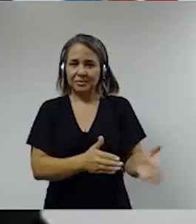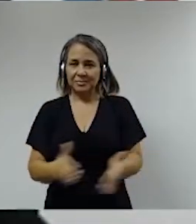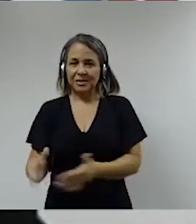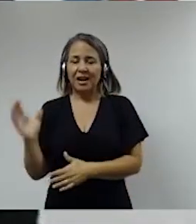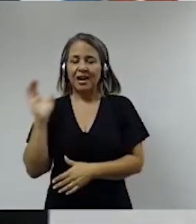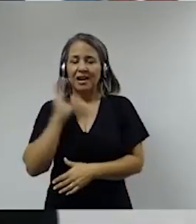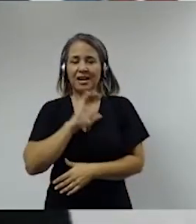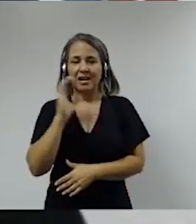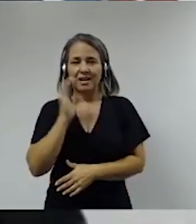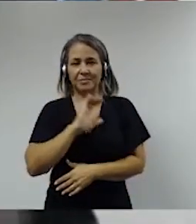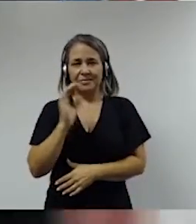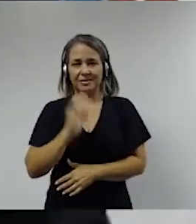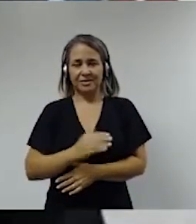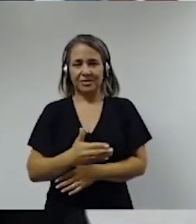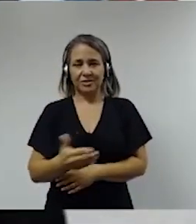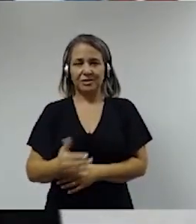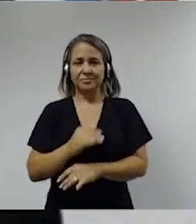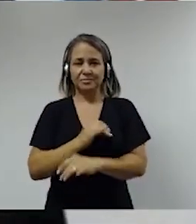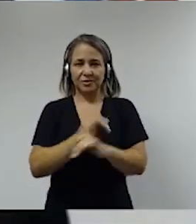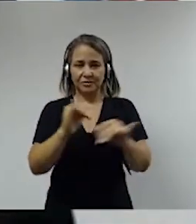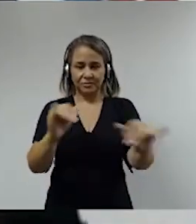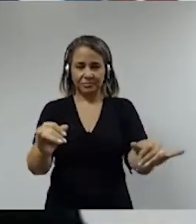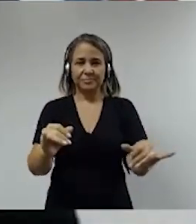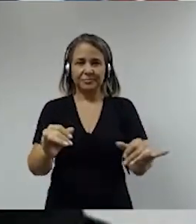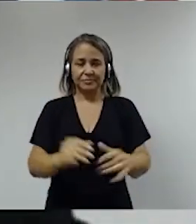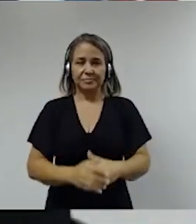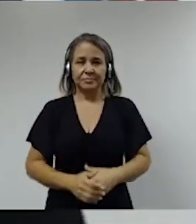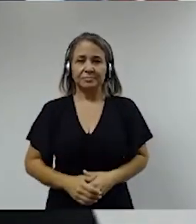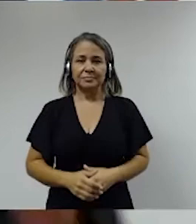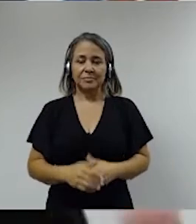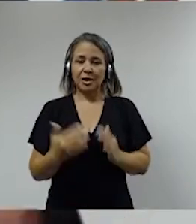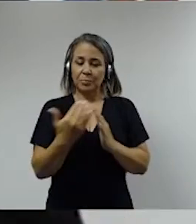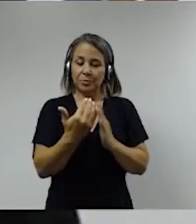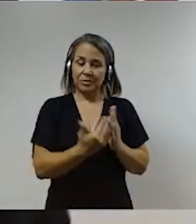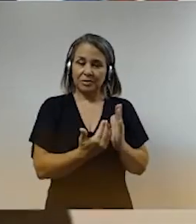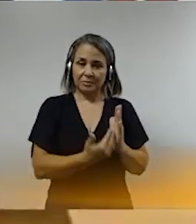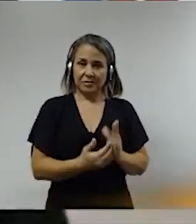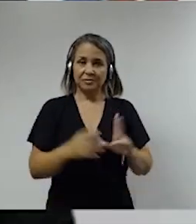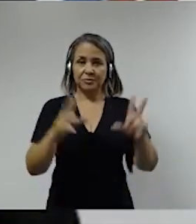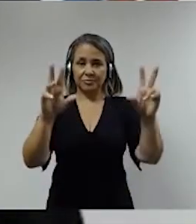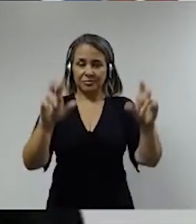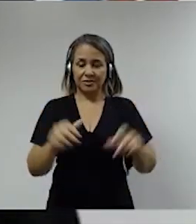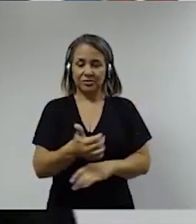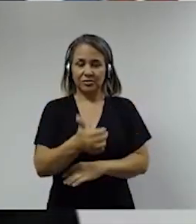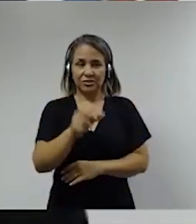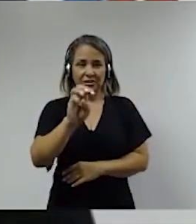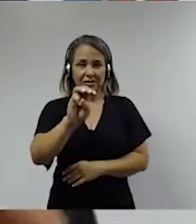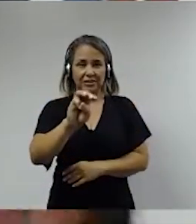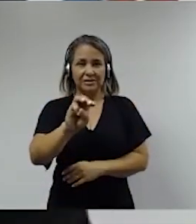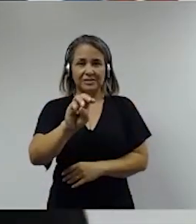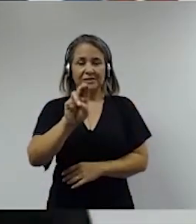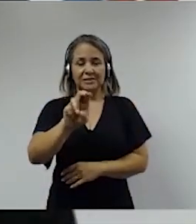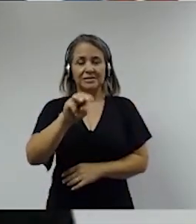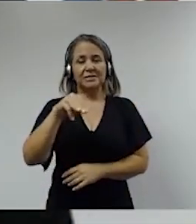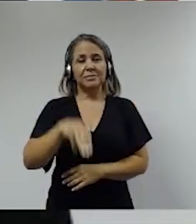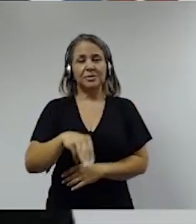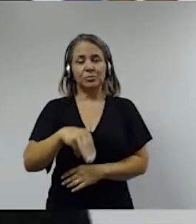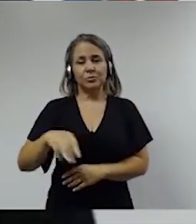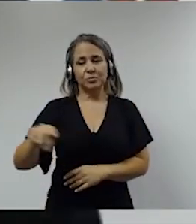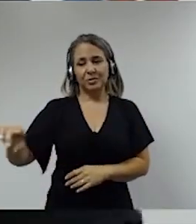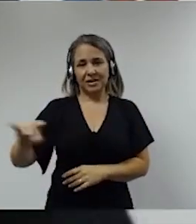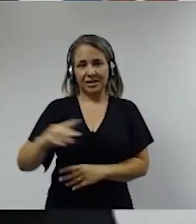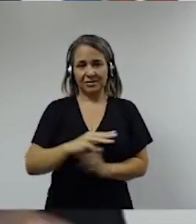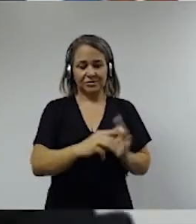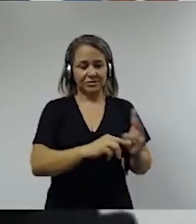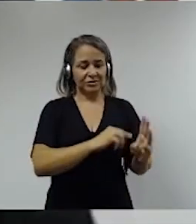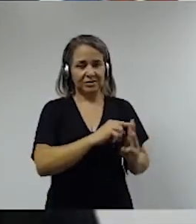imediato apenas aviso a todos que programamos o painel com uma fala de 15 minutos dos 3 expositores, e